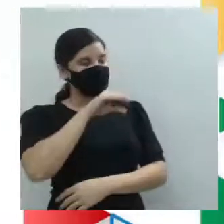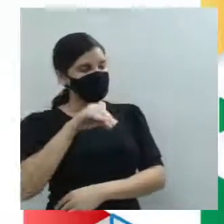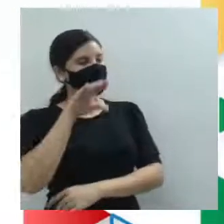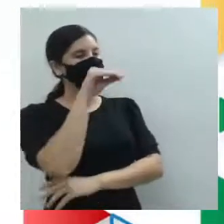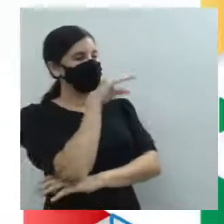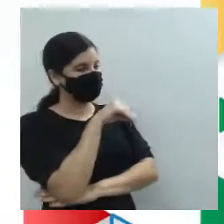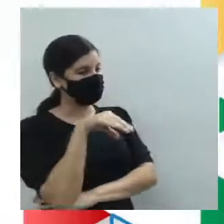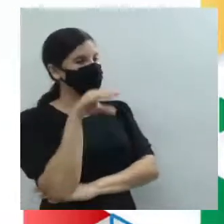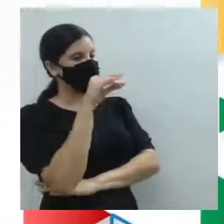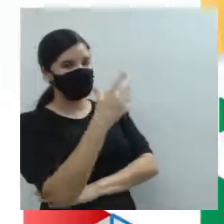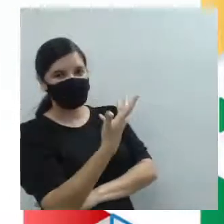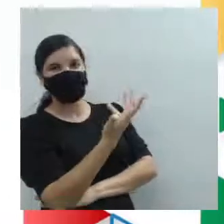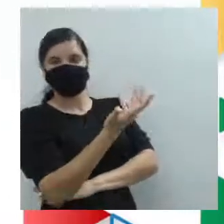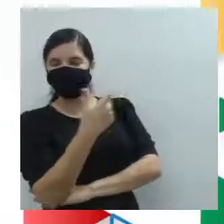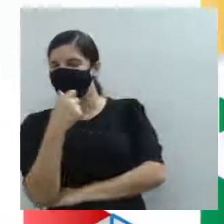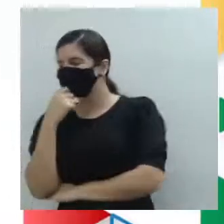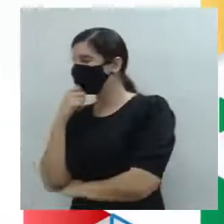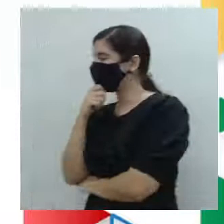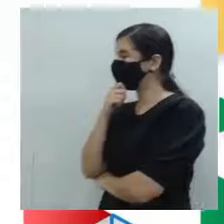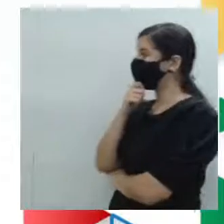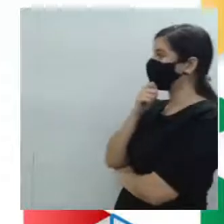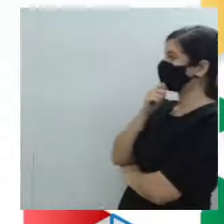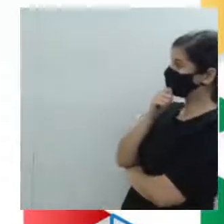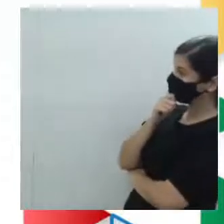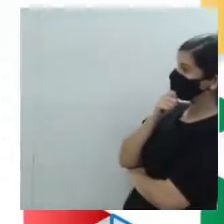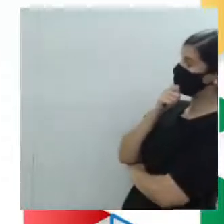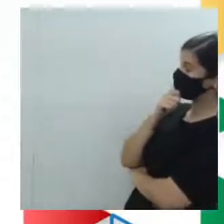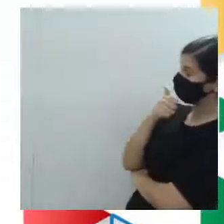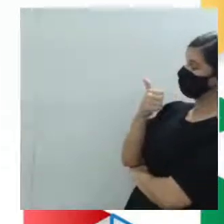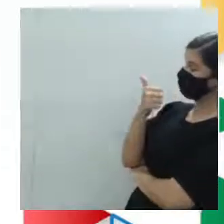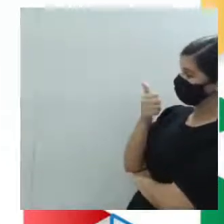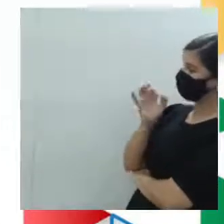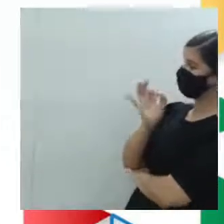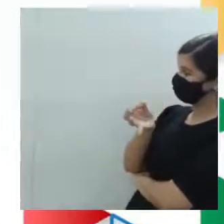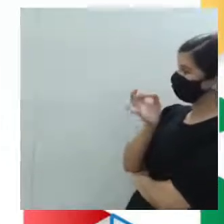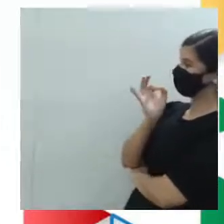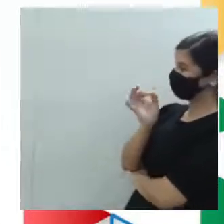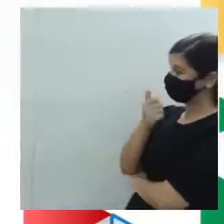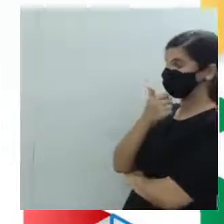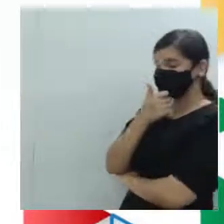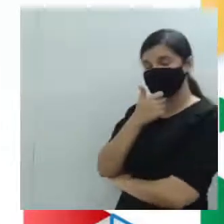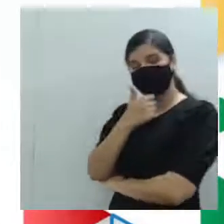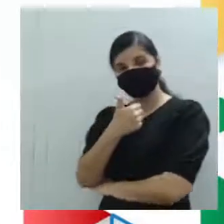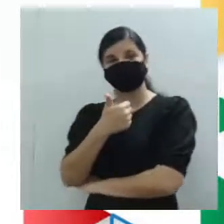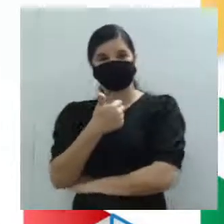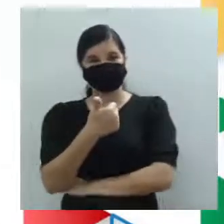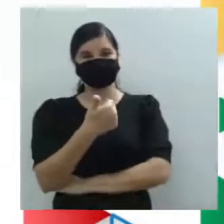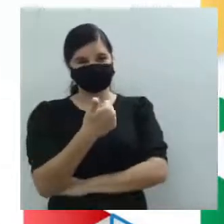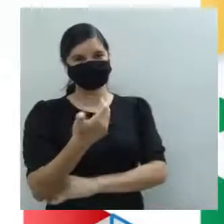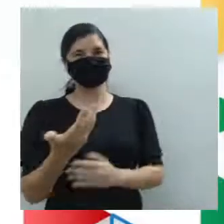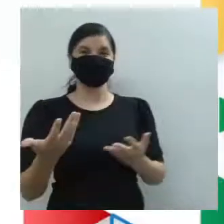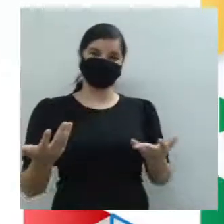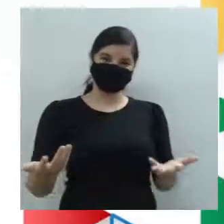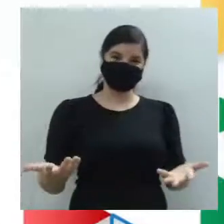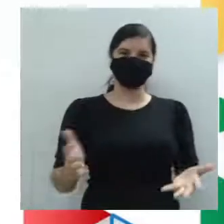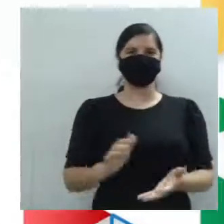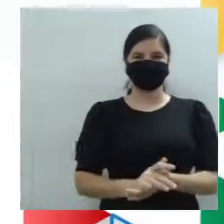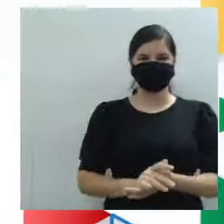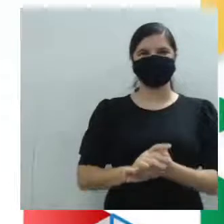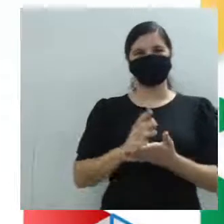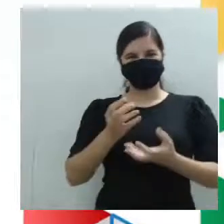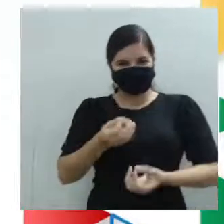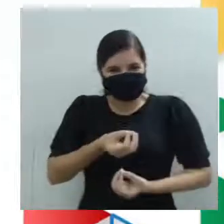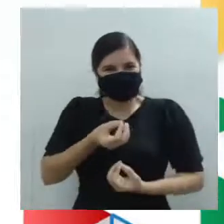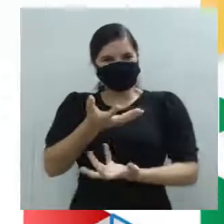falando e o outro atento. Olhem só a expressão do corpo, olhem só como ela está